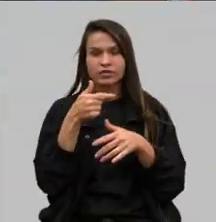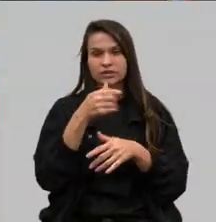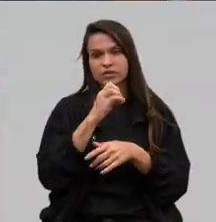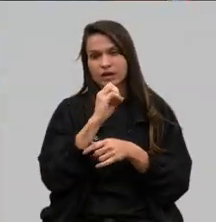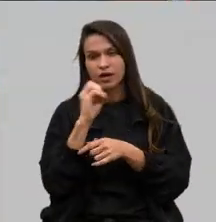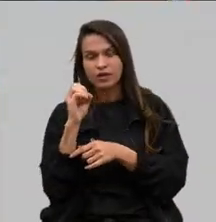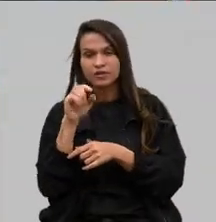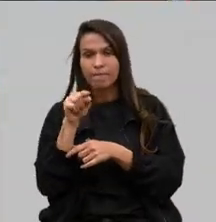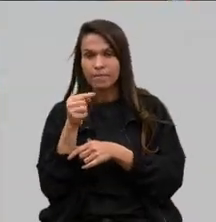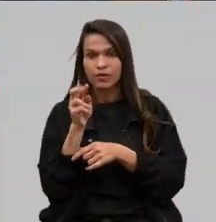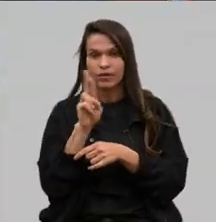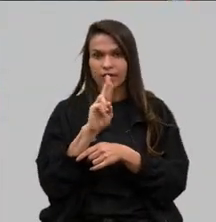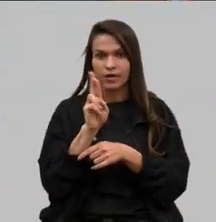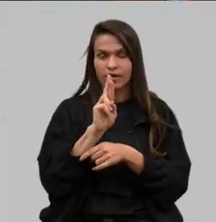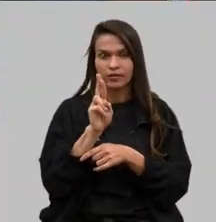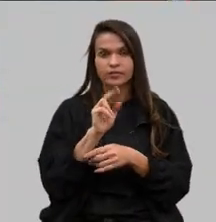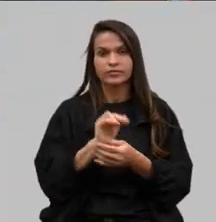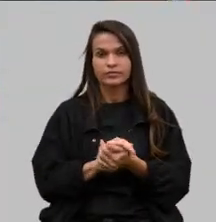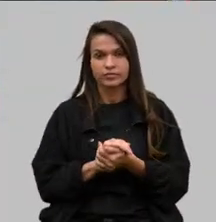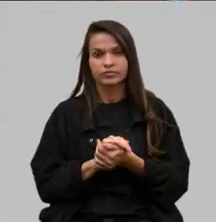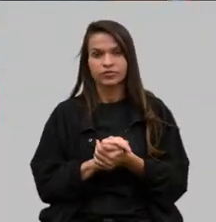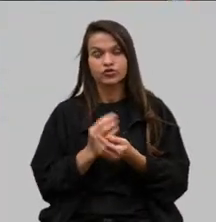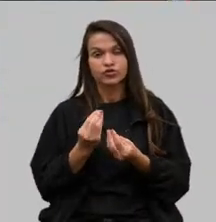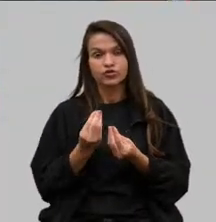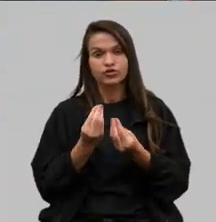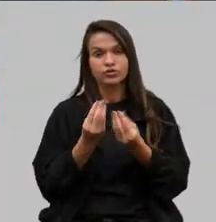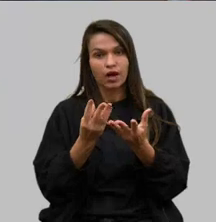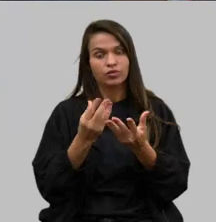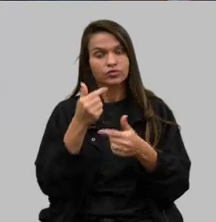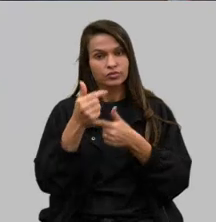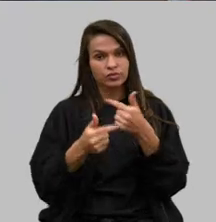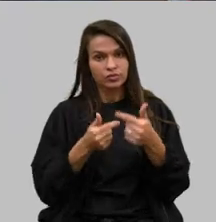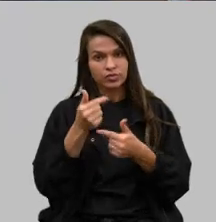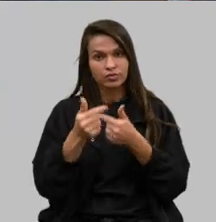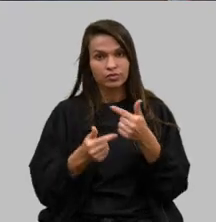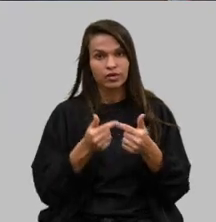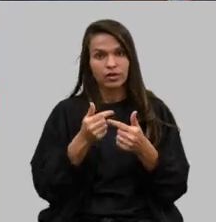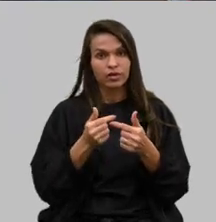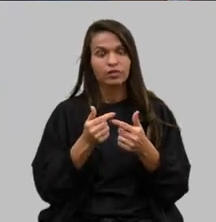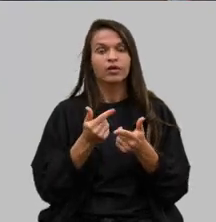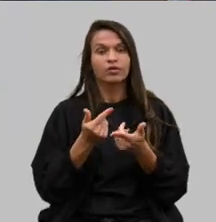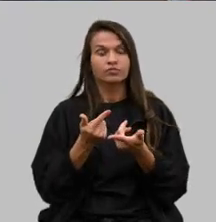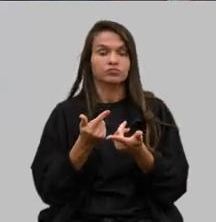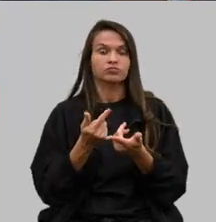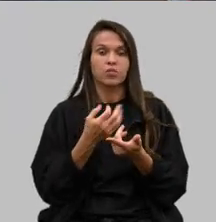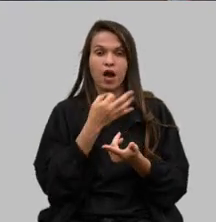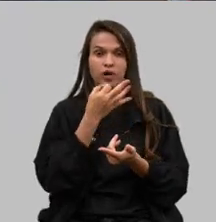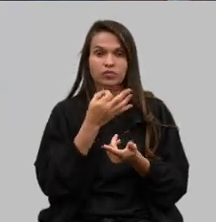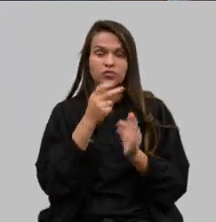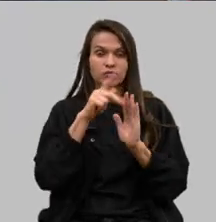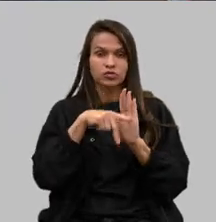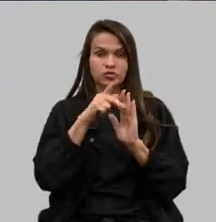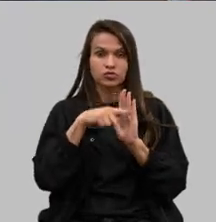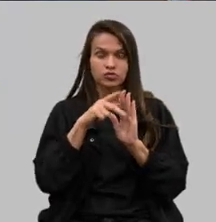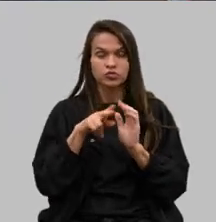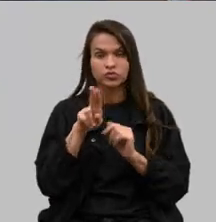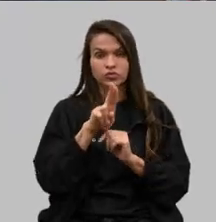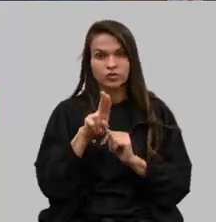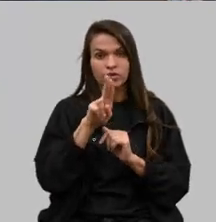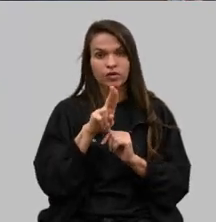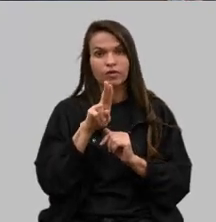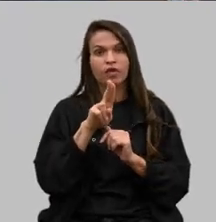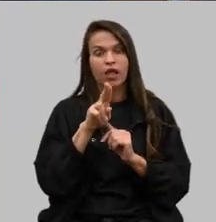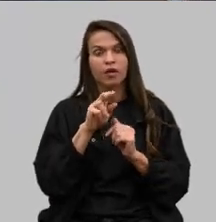700.000 né e de doação em serviços é a justificativa desse projeto de otimização é para